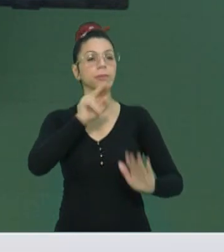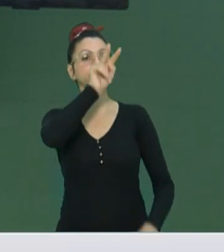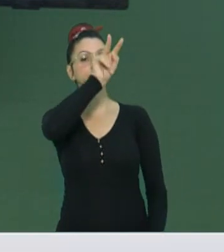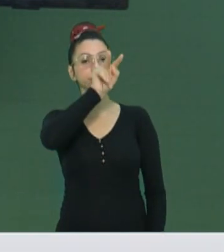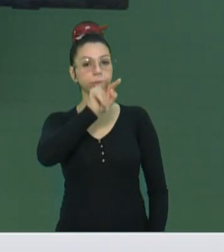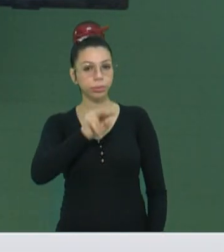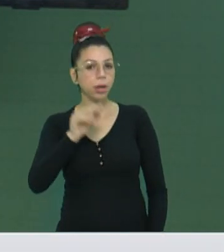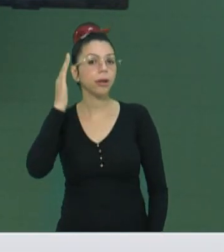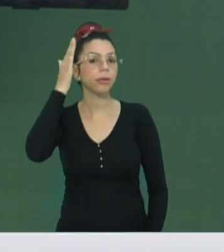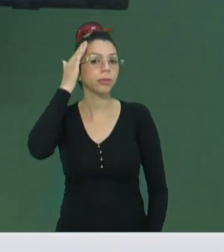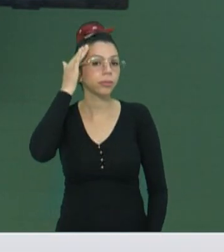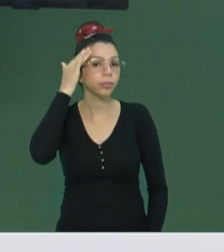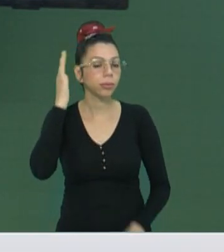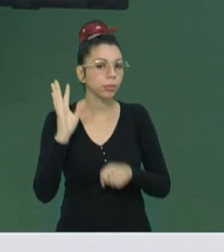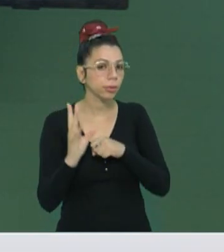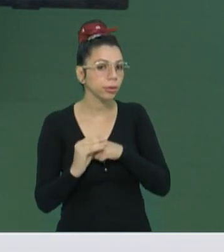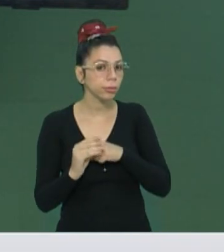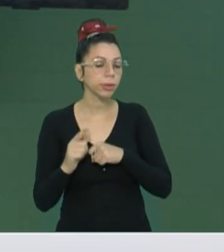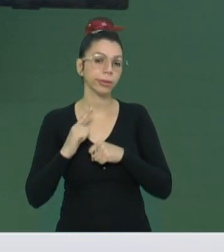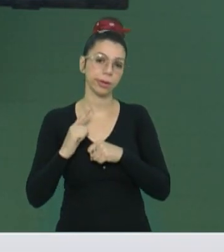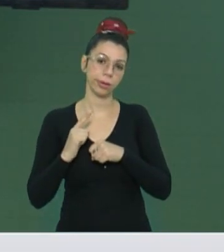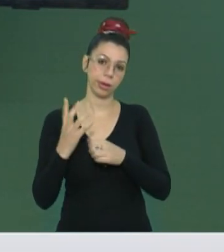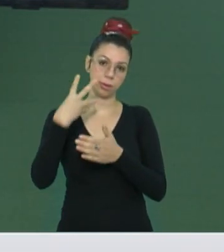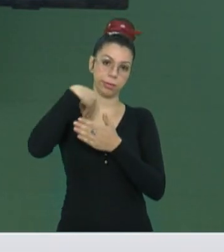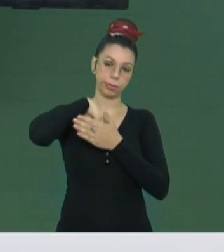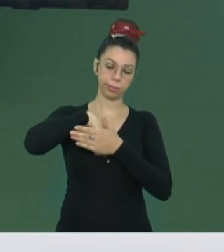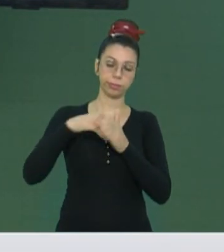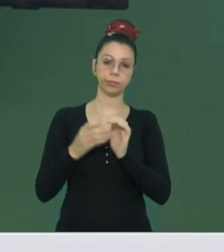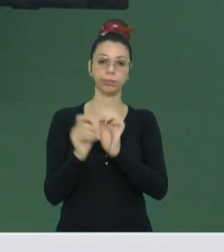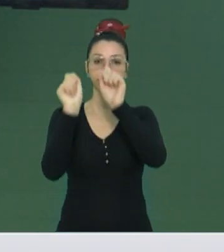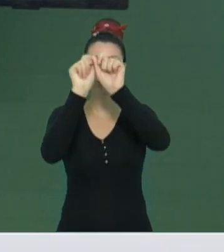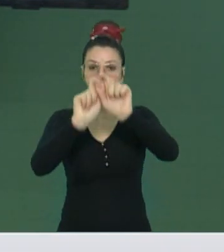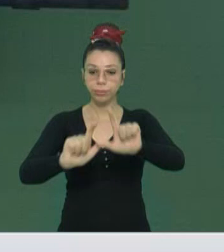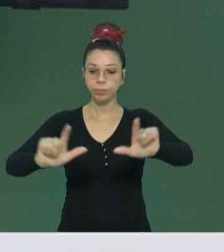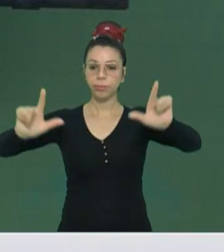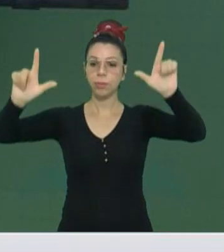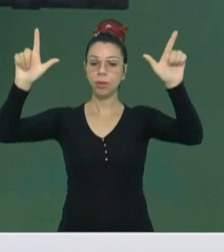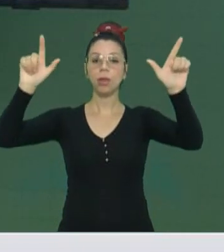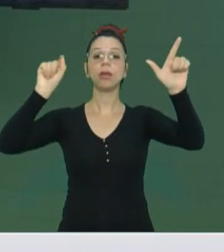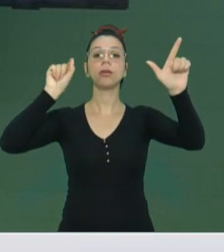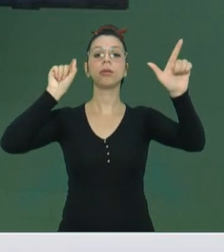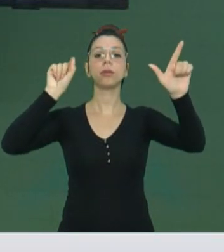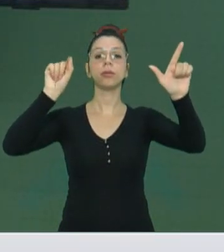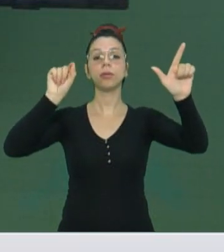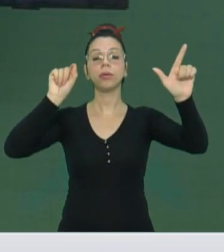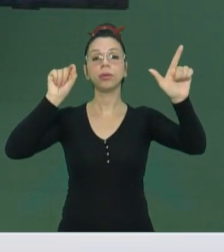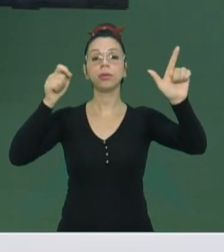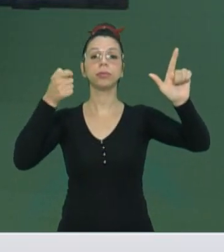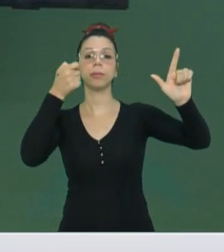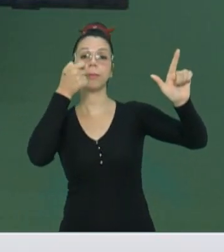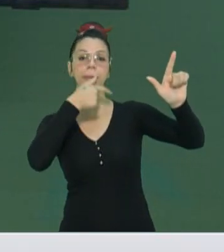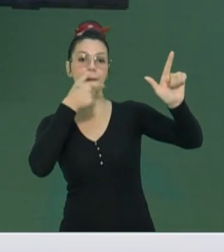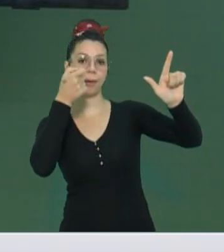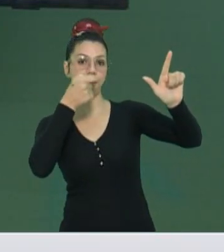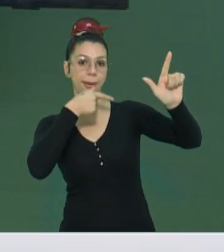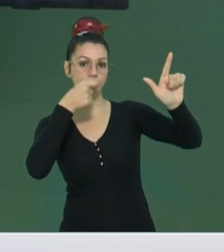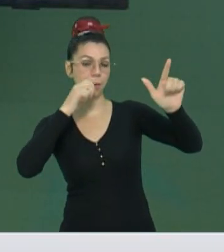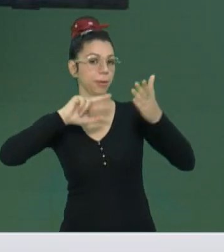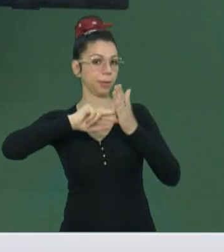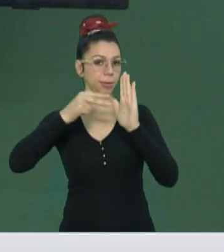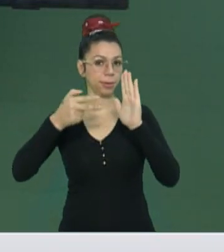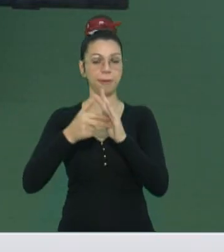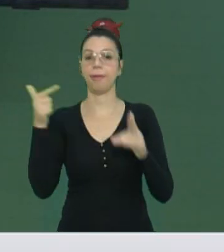esse conhecimento. A charge, ela vem com uma espécie de humor, que não